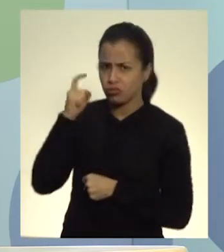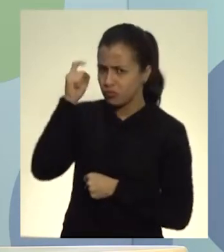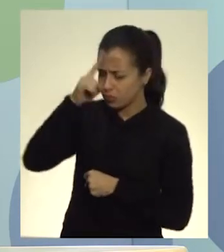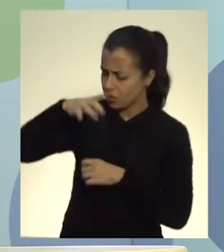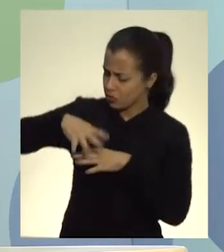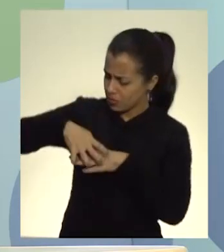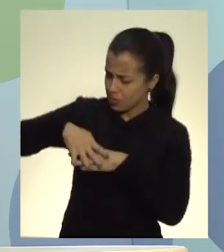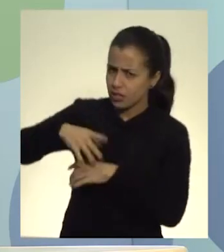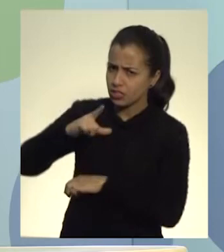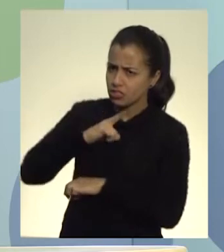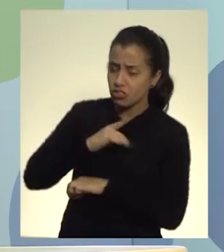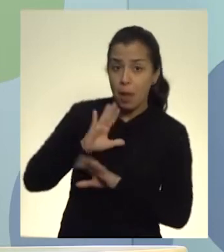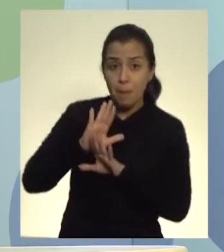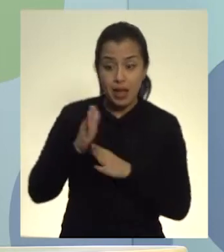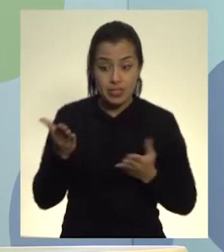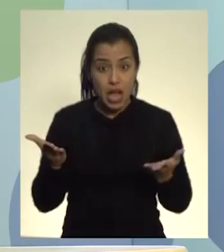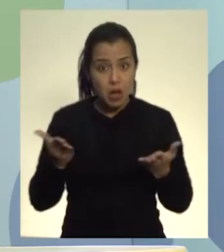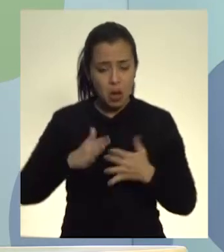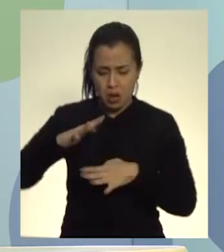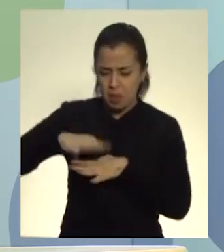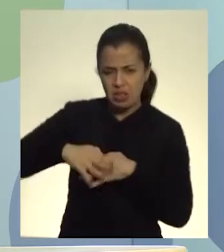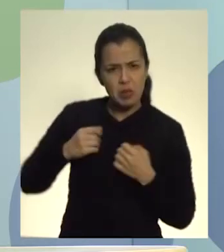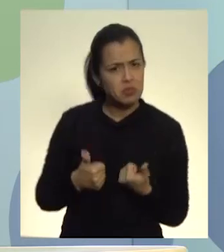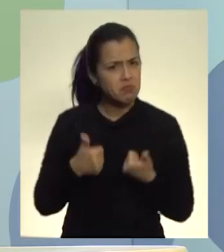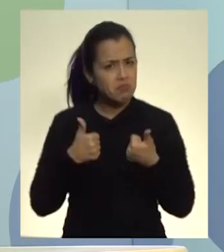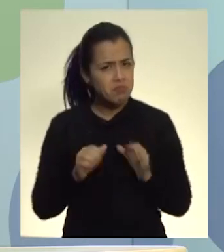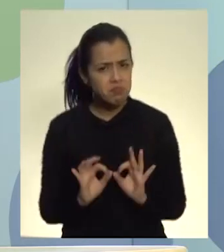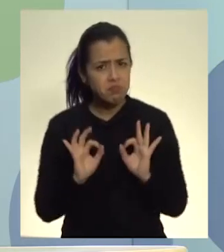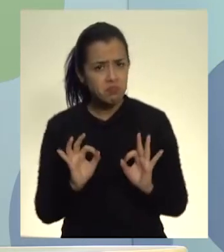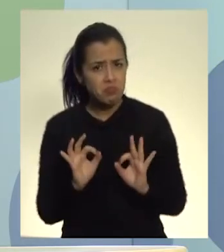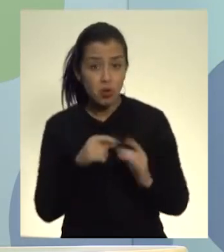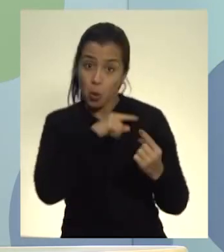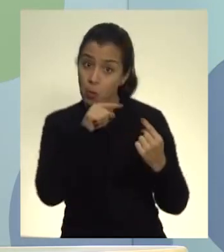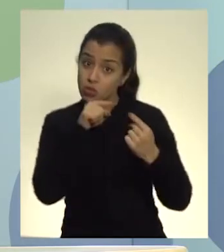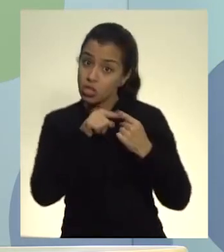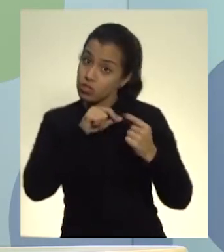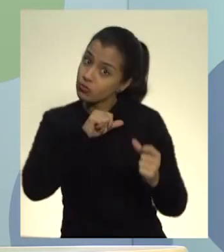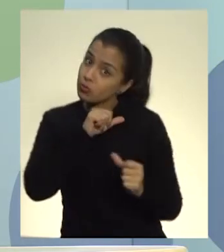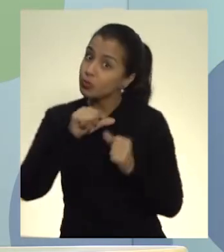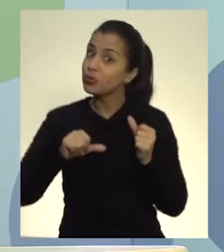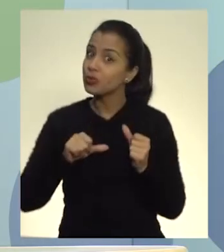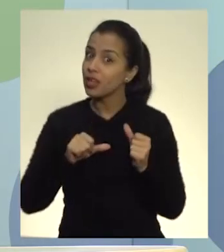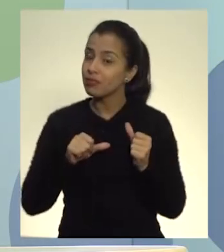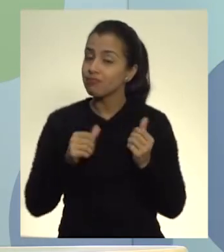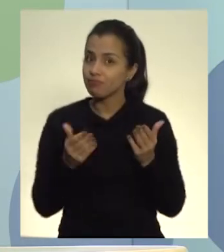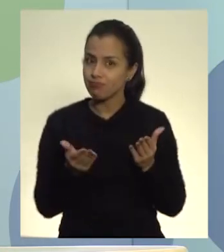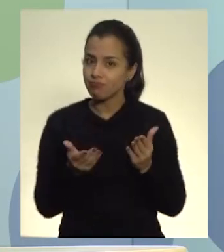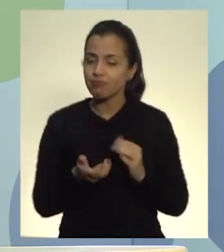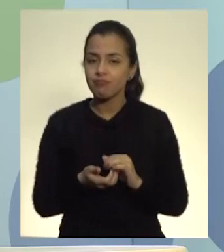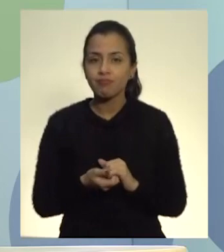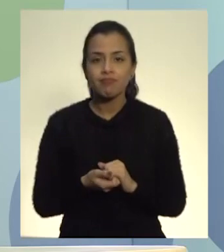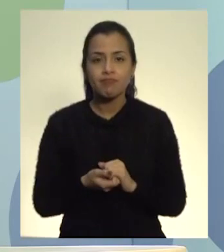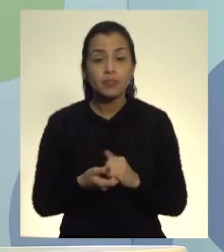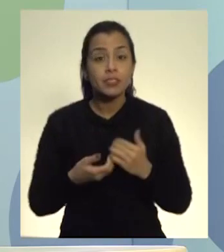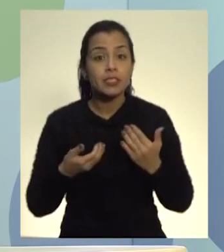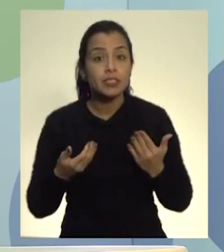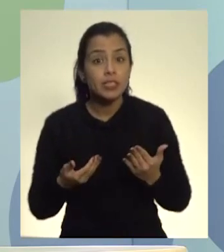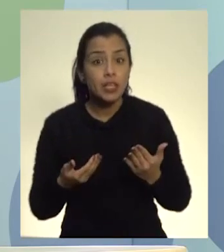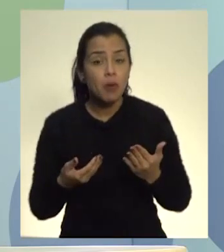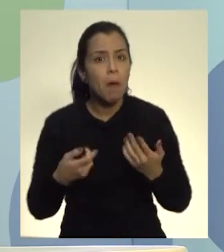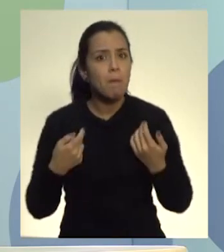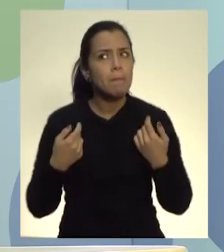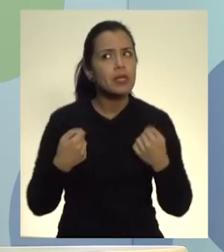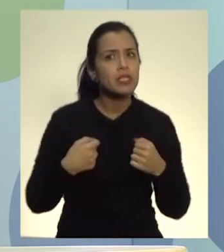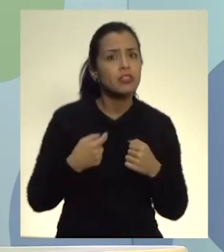matemática, mas hoje eu superei essa dificuldade, o meu objetivo ele vai mudar. Então, o que que eu vou fazer? Vou